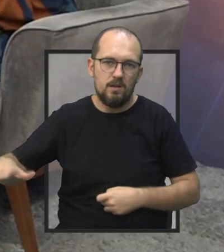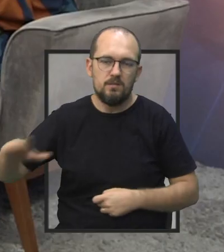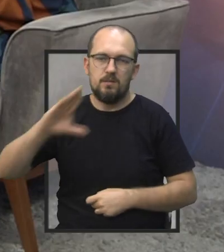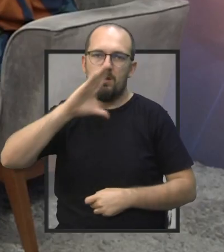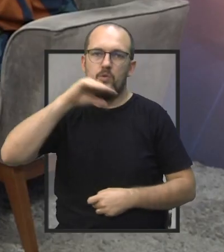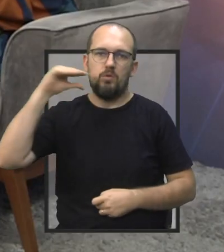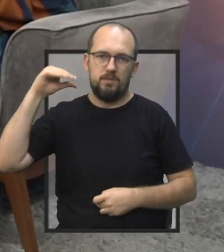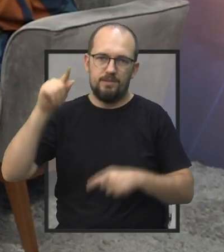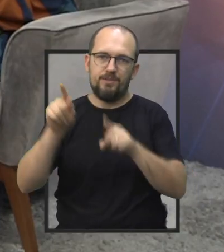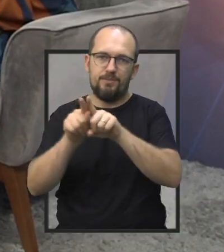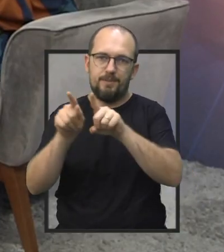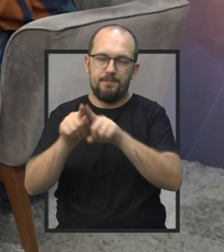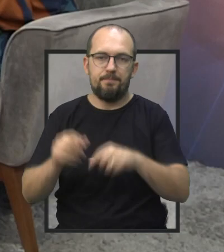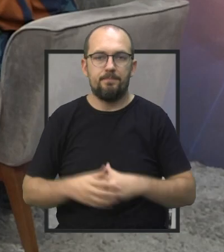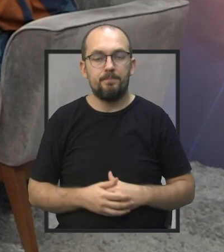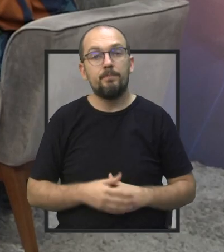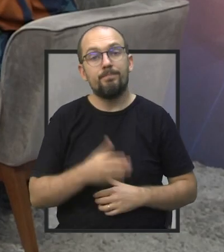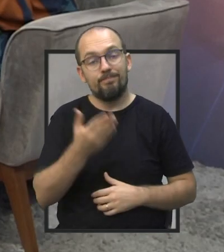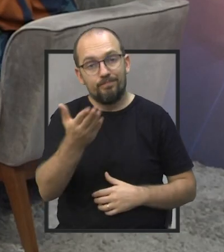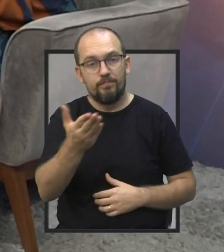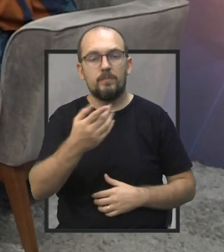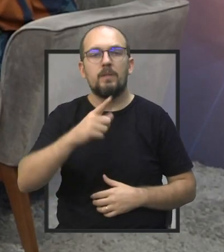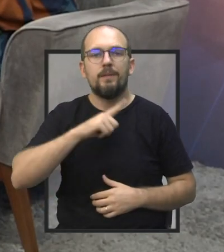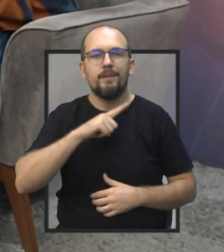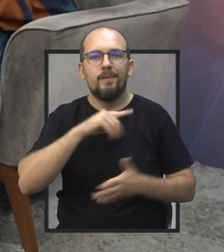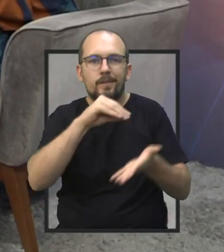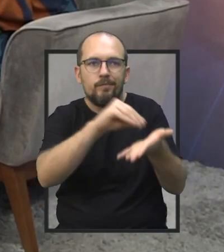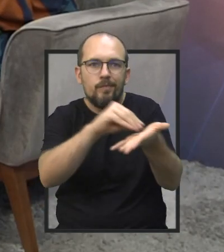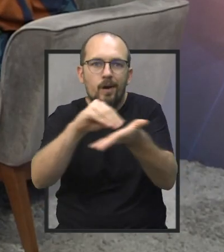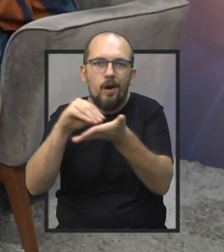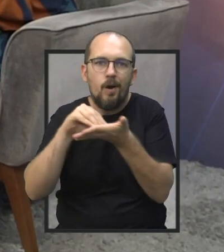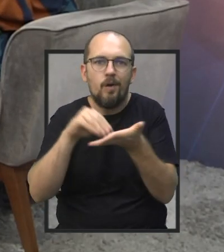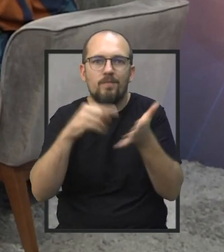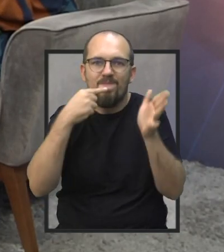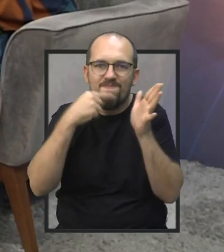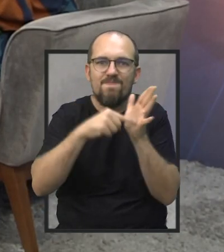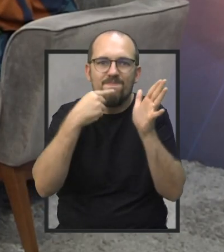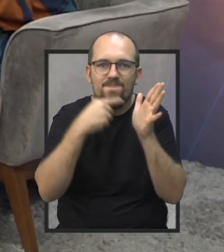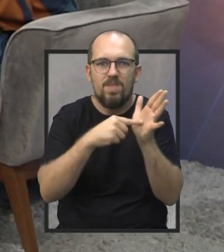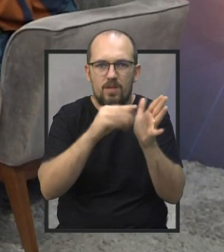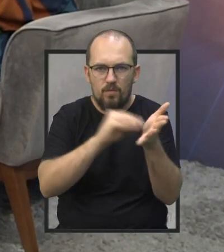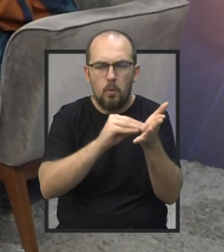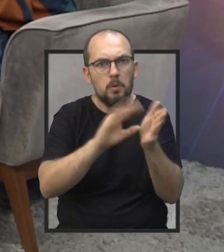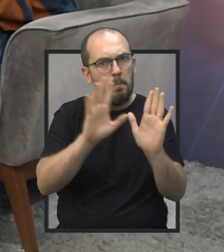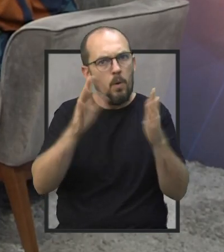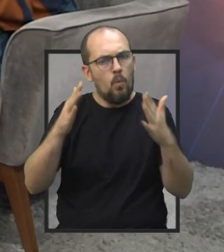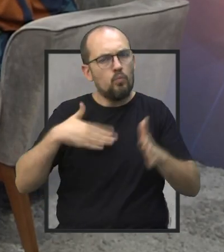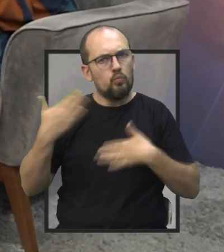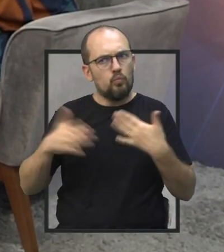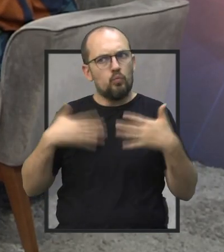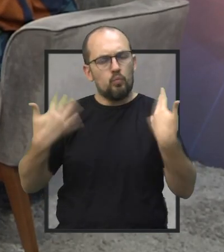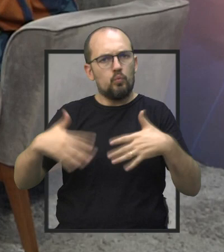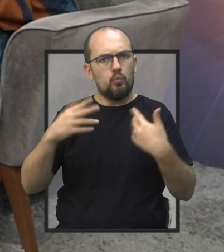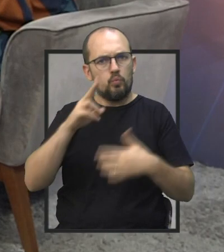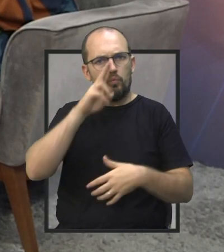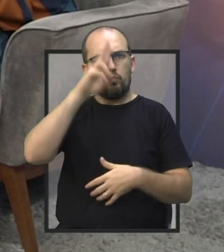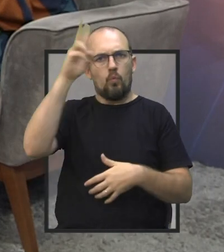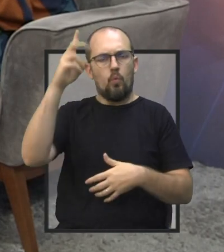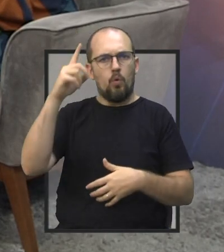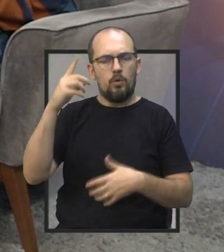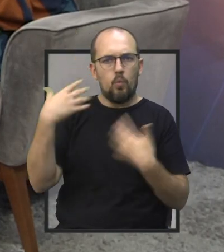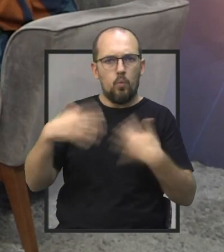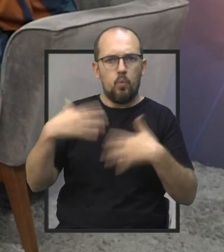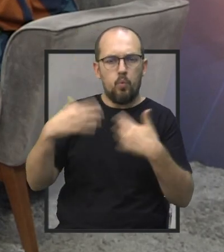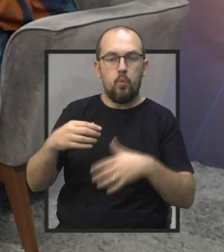também. Bom, a gente tem uma subnotificação de casos, né? Mas ainda assim, os números são muito assustadores, né? Os que a gente já